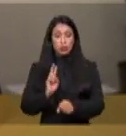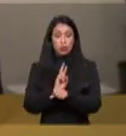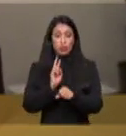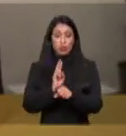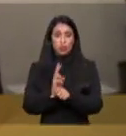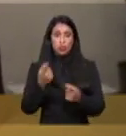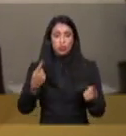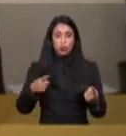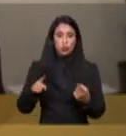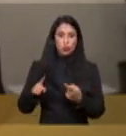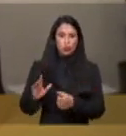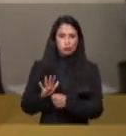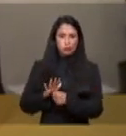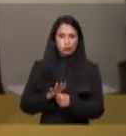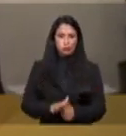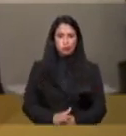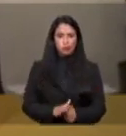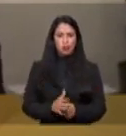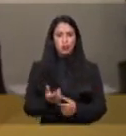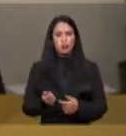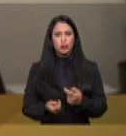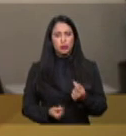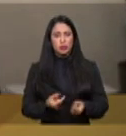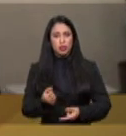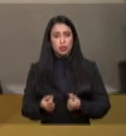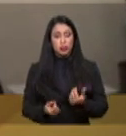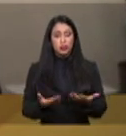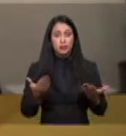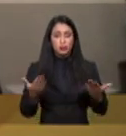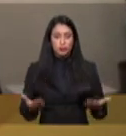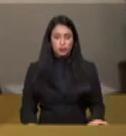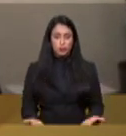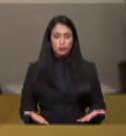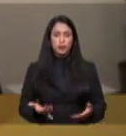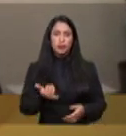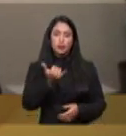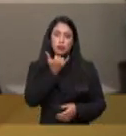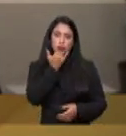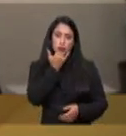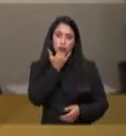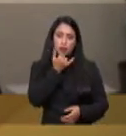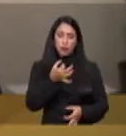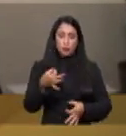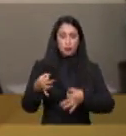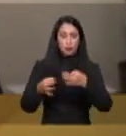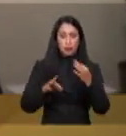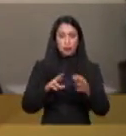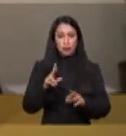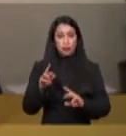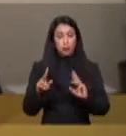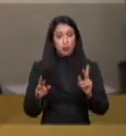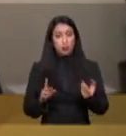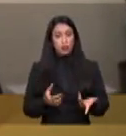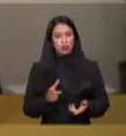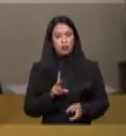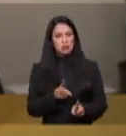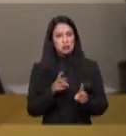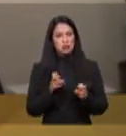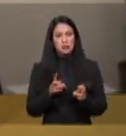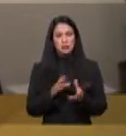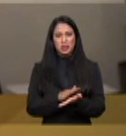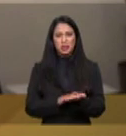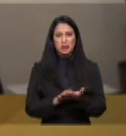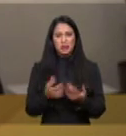protegendo-os contra o abuso do poder econômico. Por isso, com a devida vênia das opiniões contrárias, não vislumbro